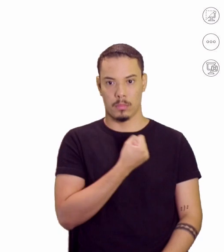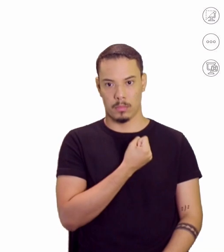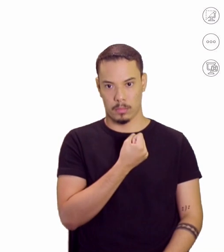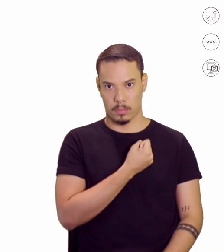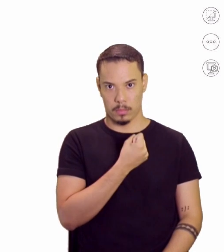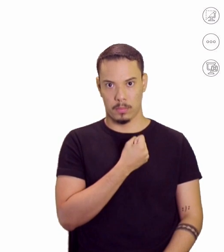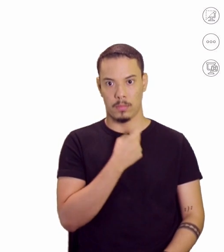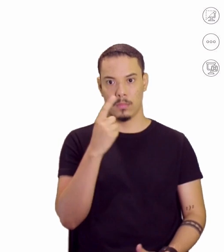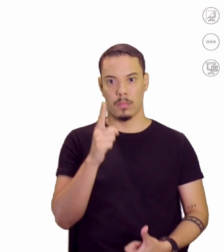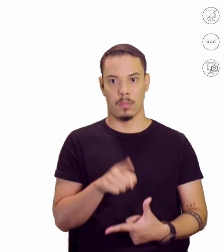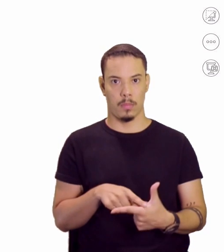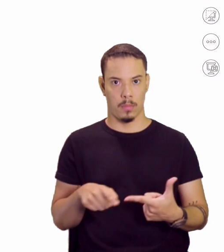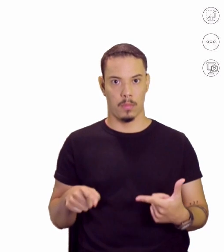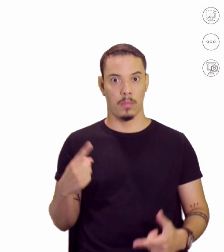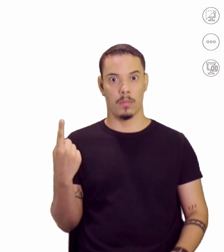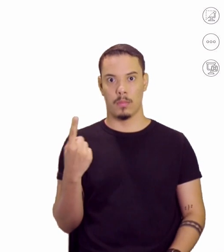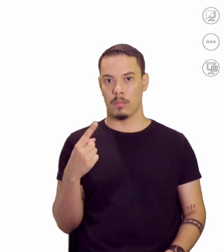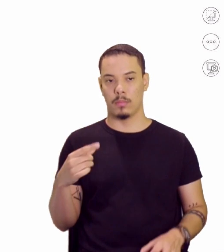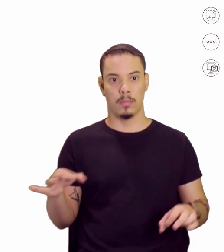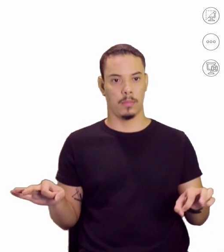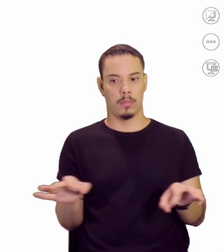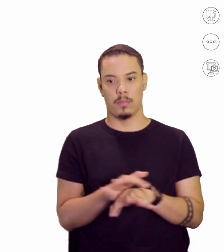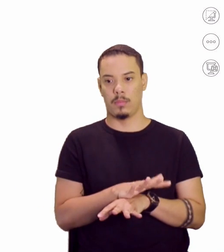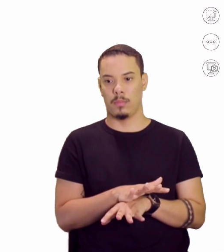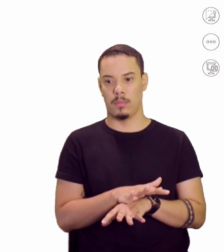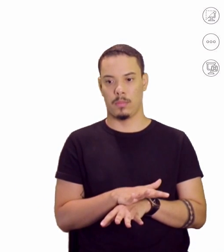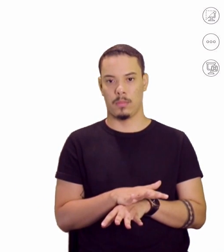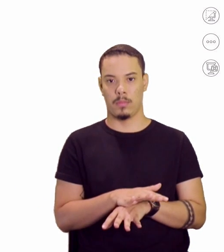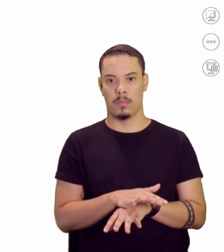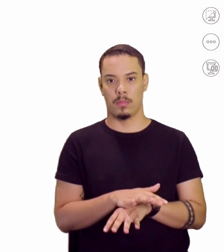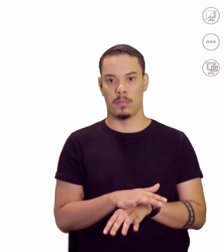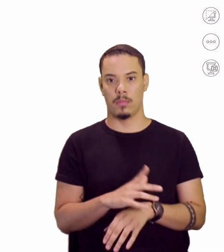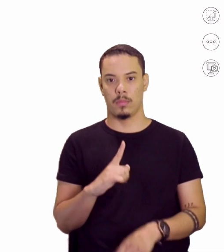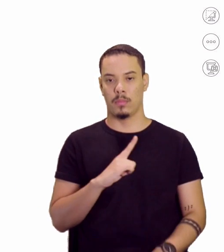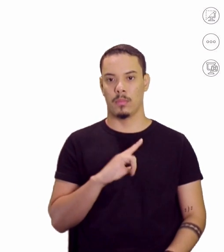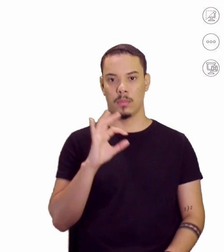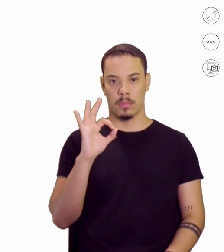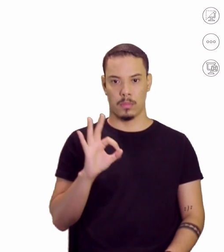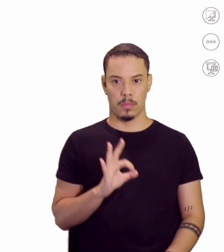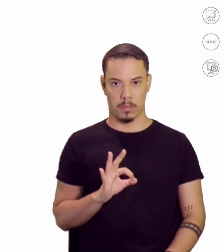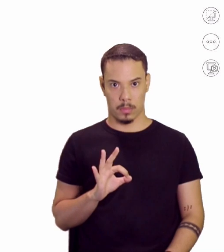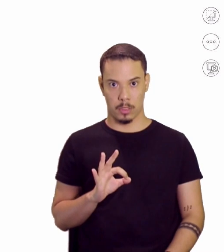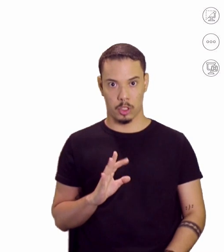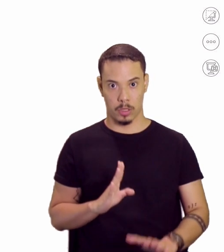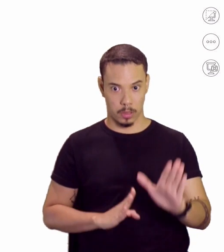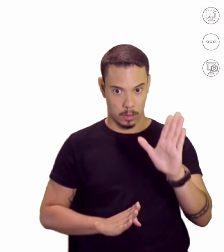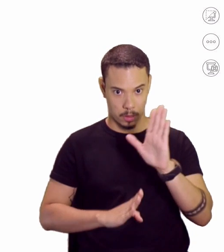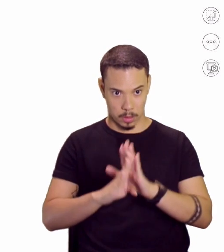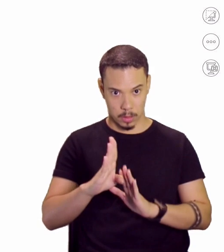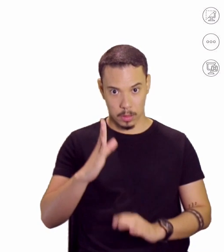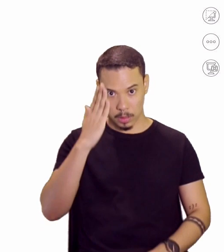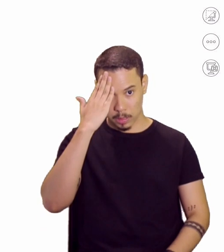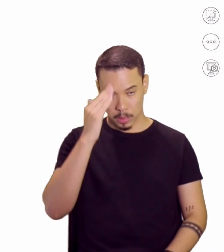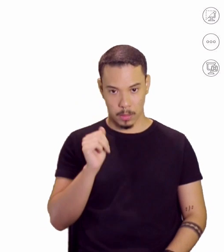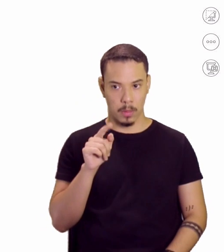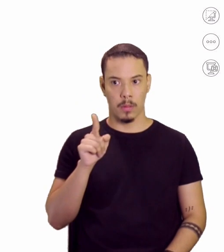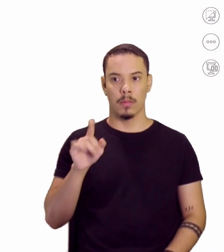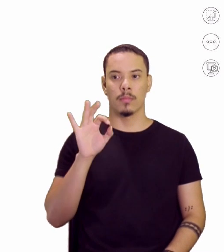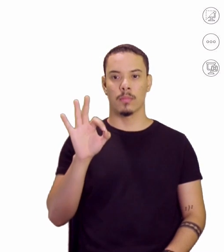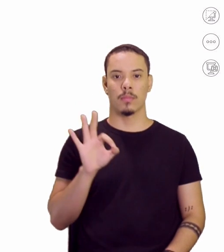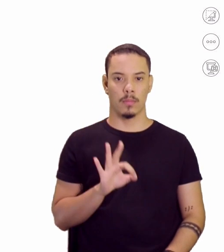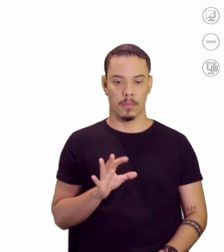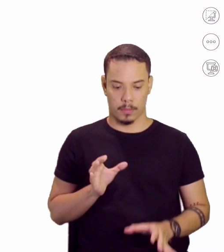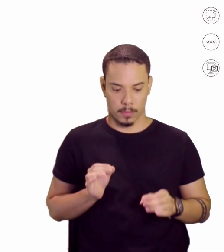por 8 é 1. Pronto. Tá aqui a nossa taxa de crescimento, tá? Então, sabendo a taxa de crescimento e já que